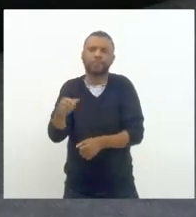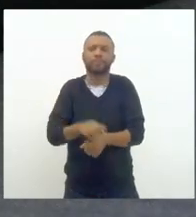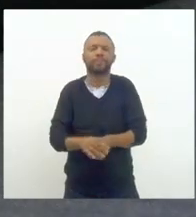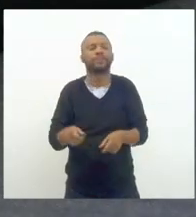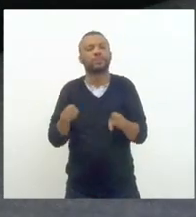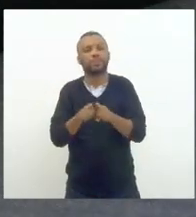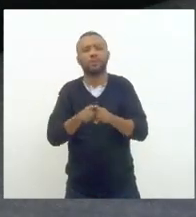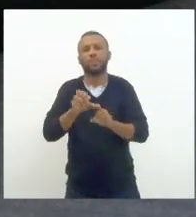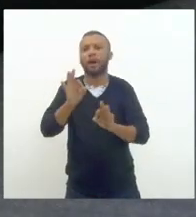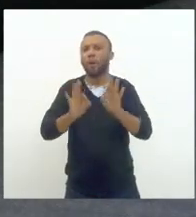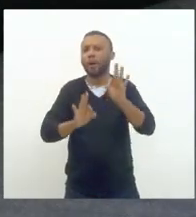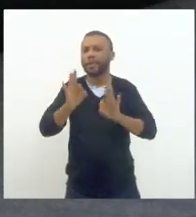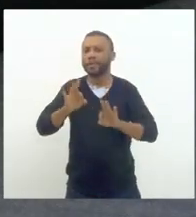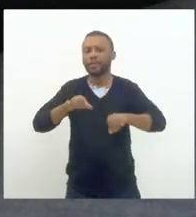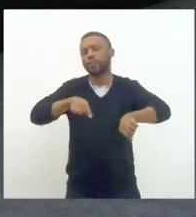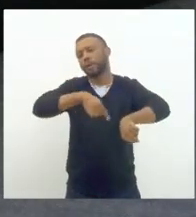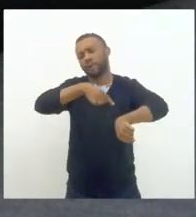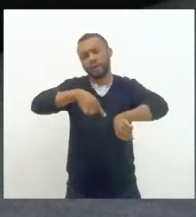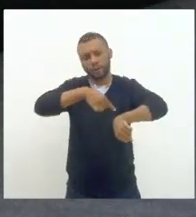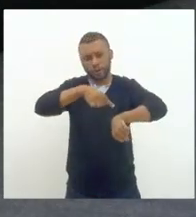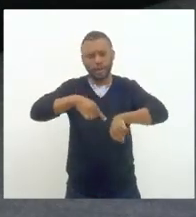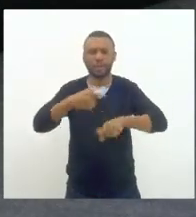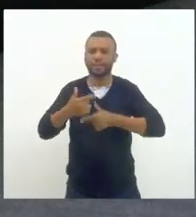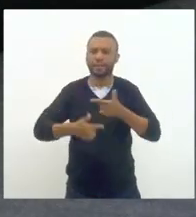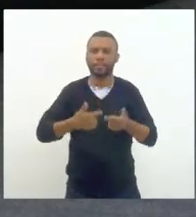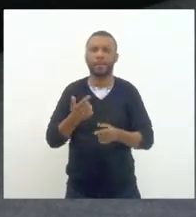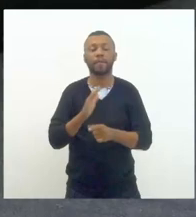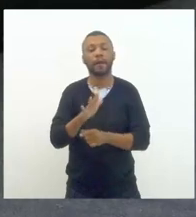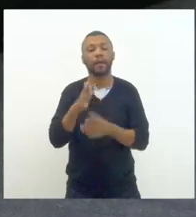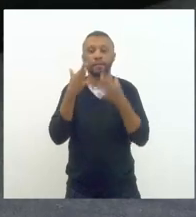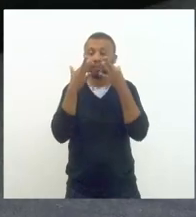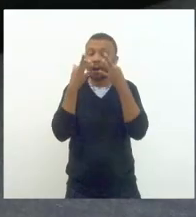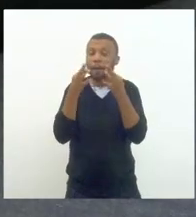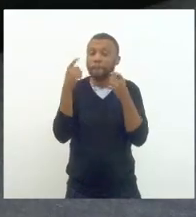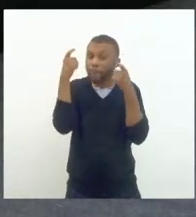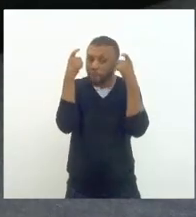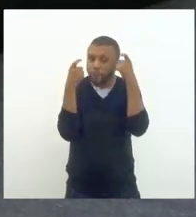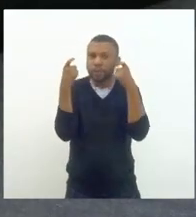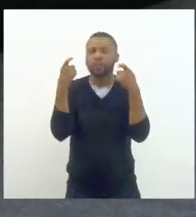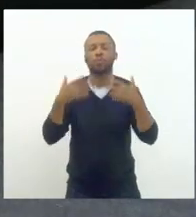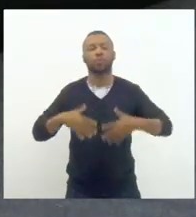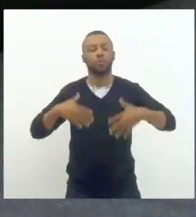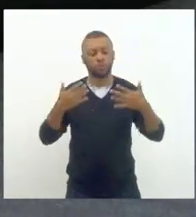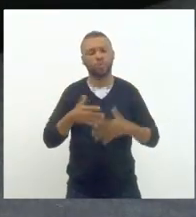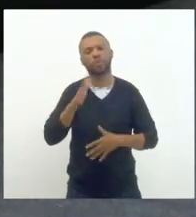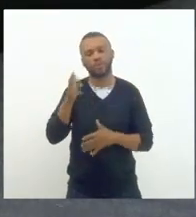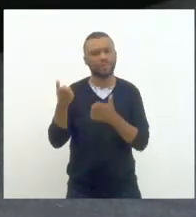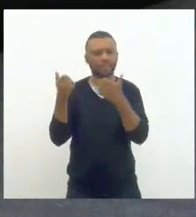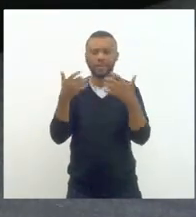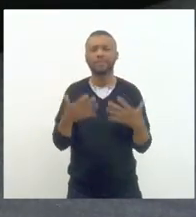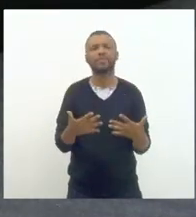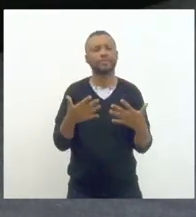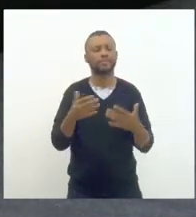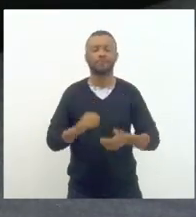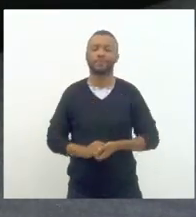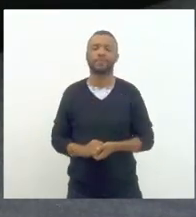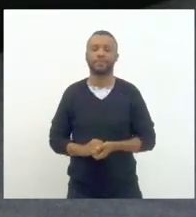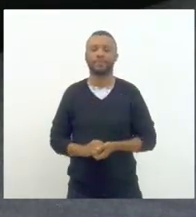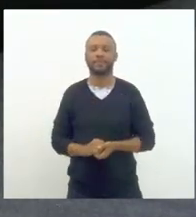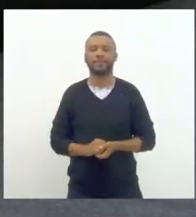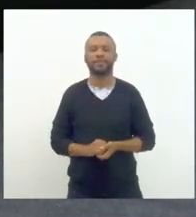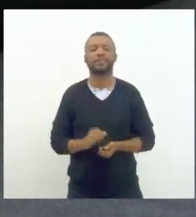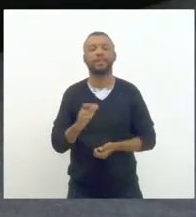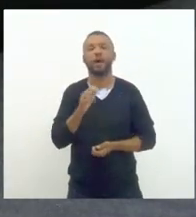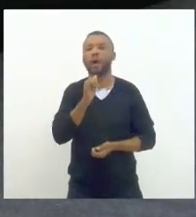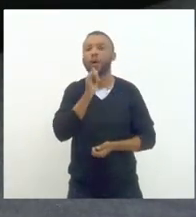melhor organização dessa carga horária. Agora, eu tenho uma preocupação muito grande, como já foi dito nesse plenário, quando alguém, por